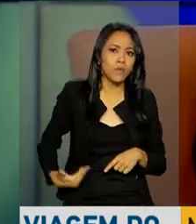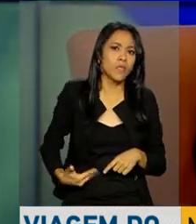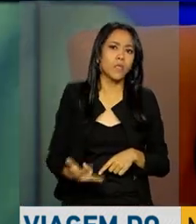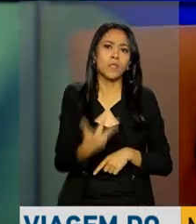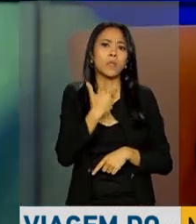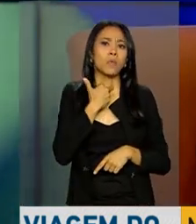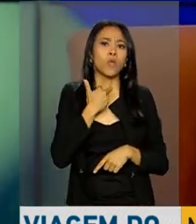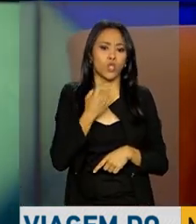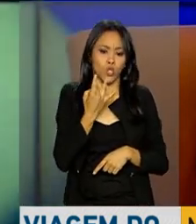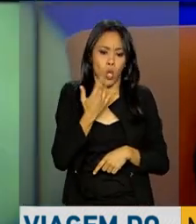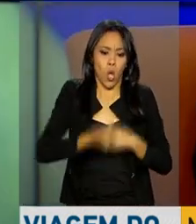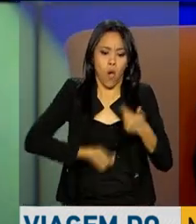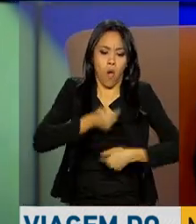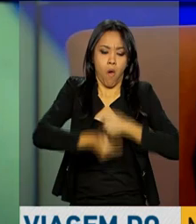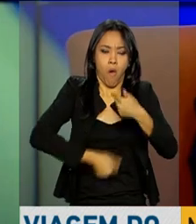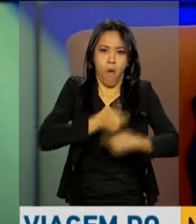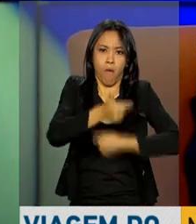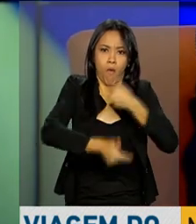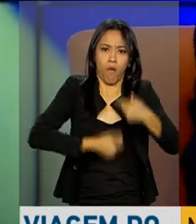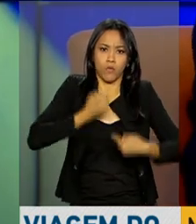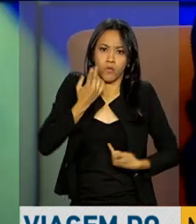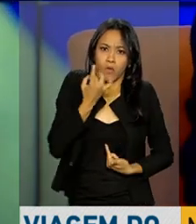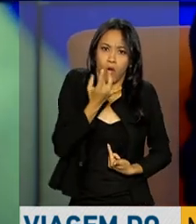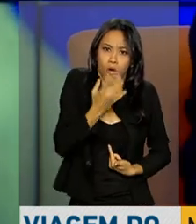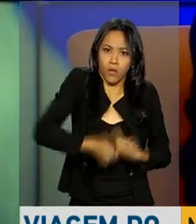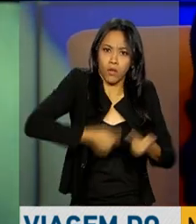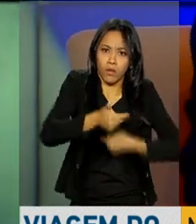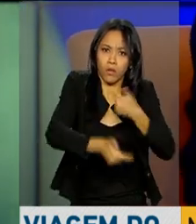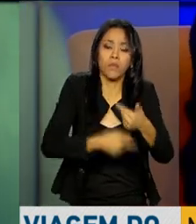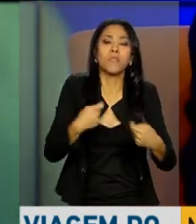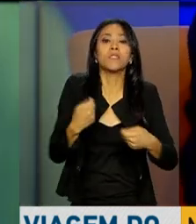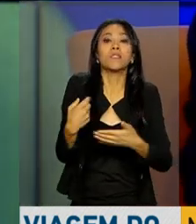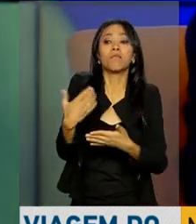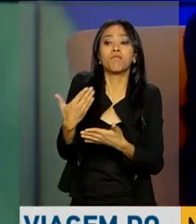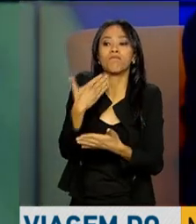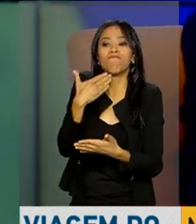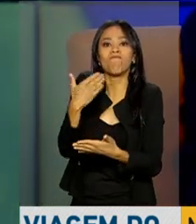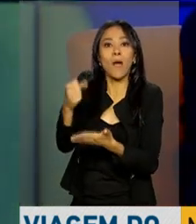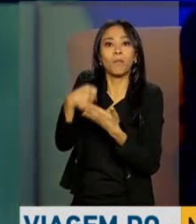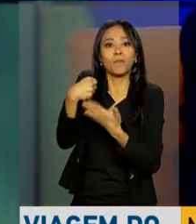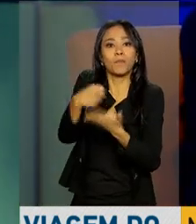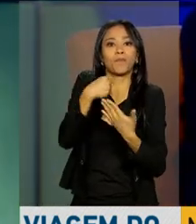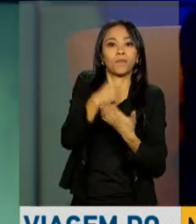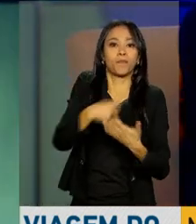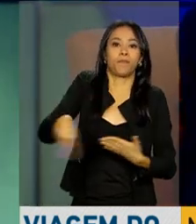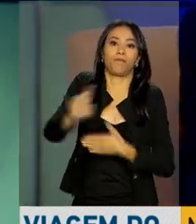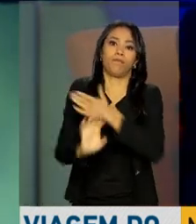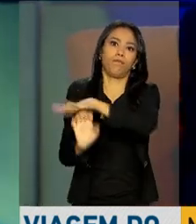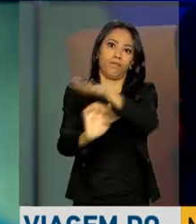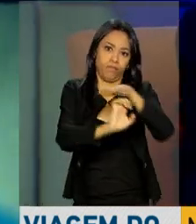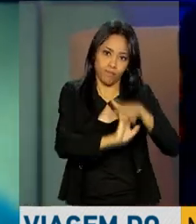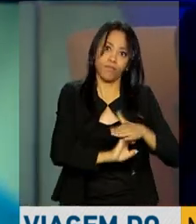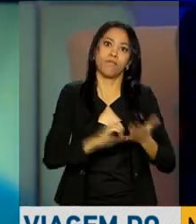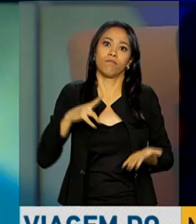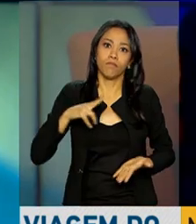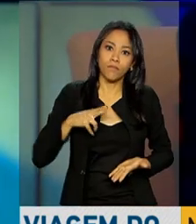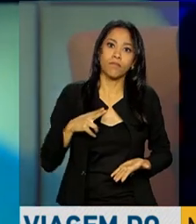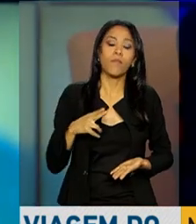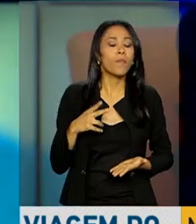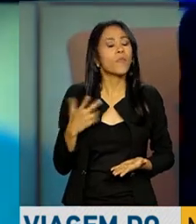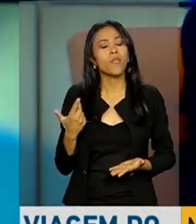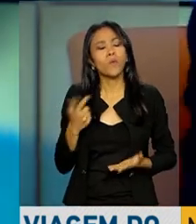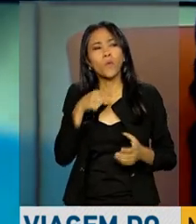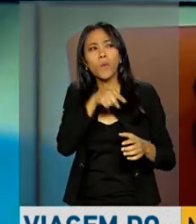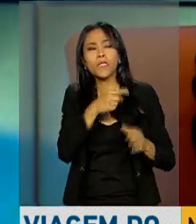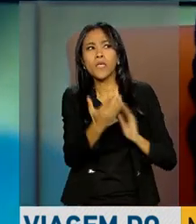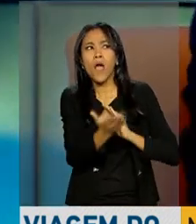pode fazer tudo sozinho. Ele deve contar com a iniciativa privada. Ora bem, a partir deste conceito, o que é que nós